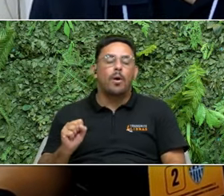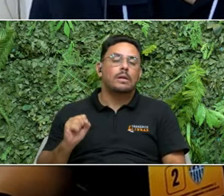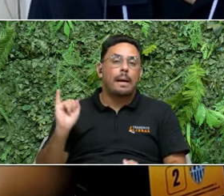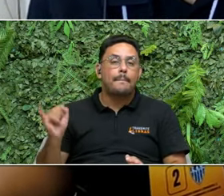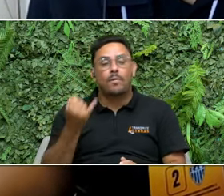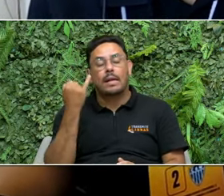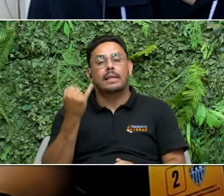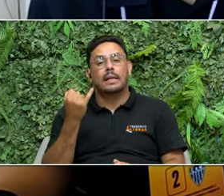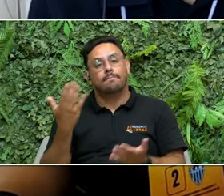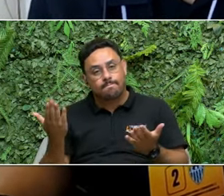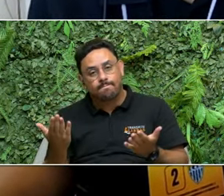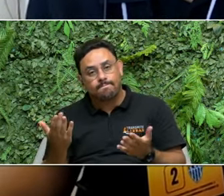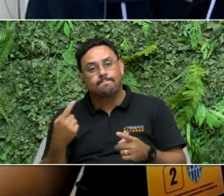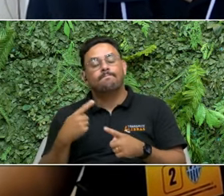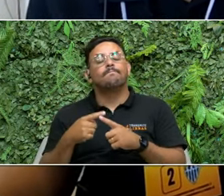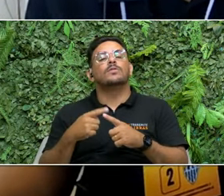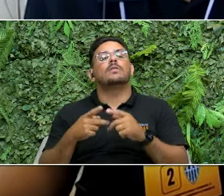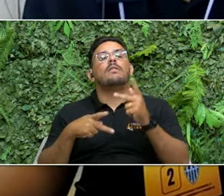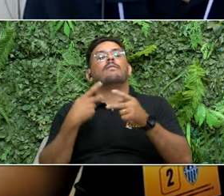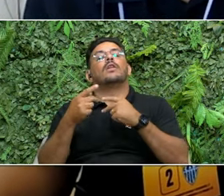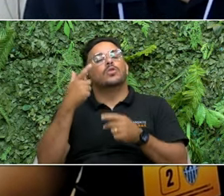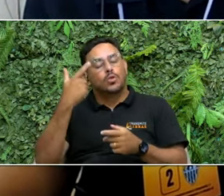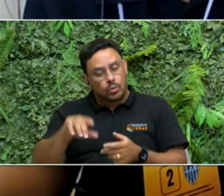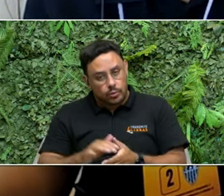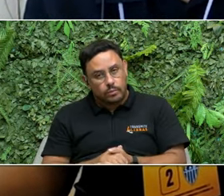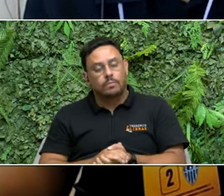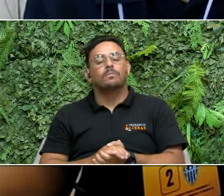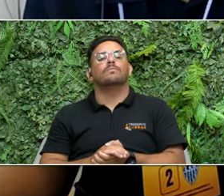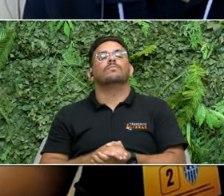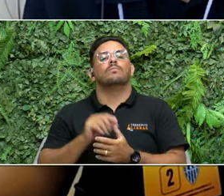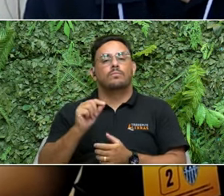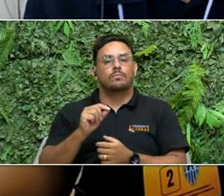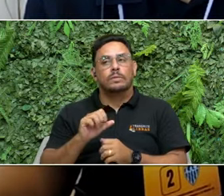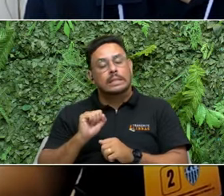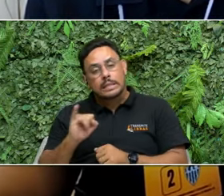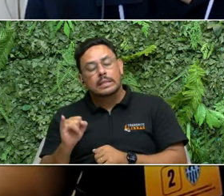jogo Porque falo de novo numa